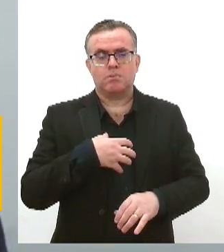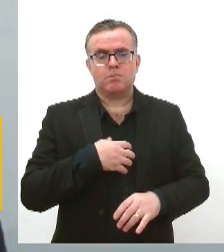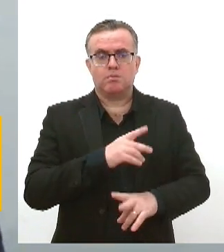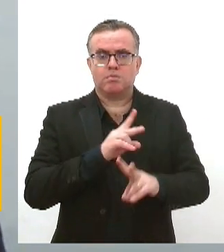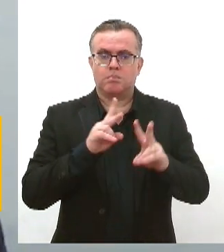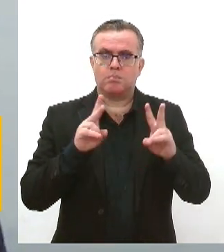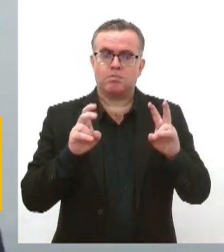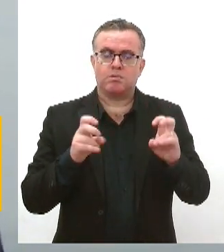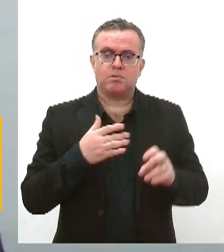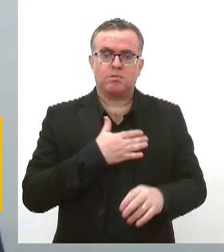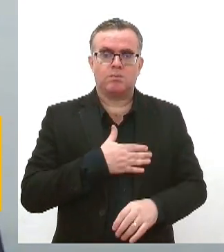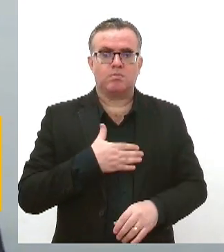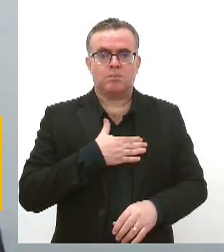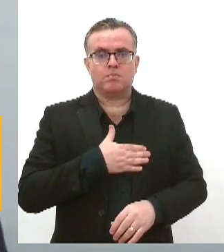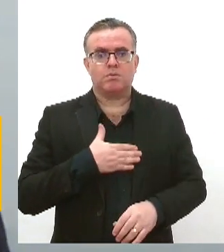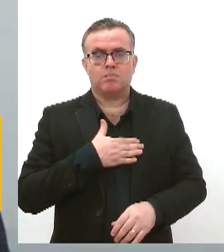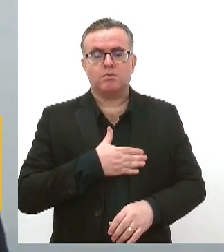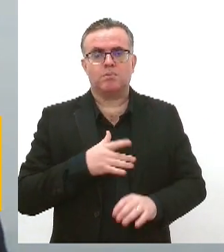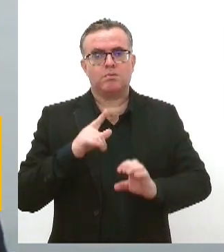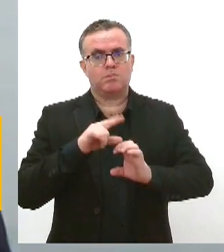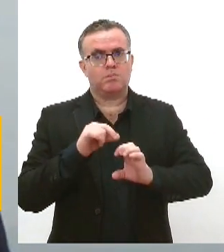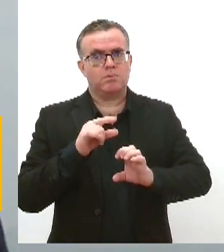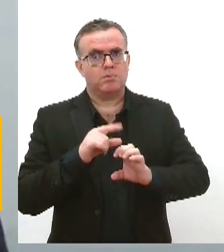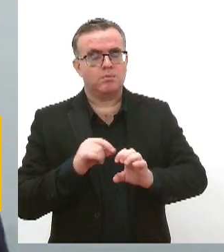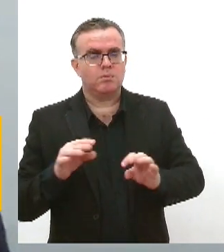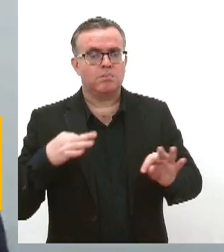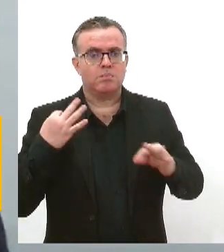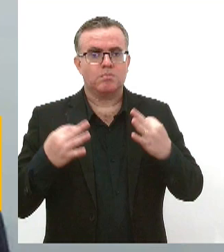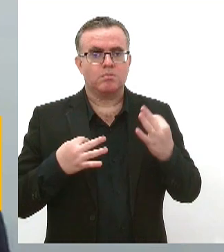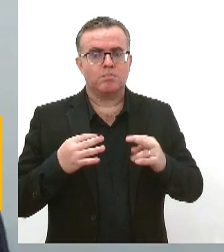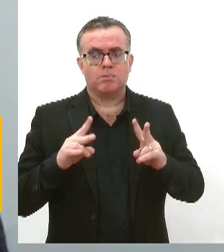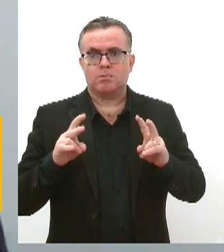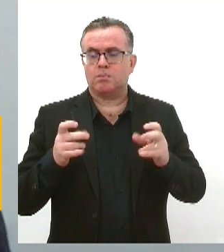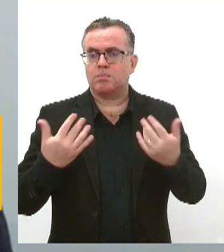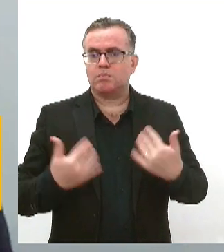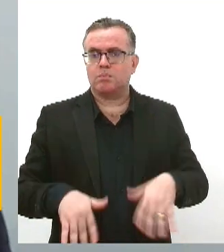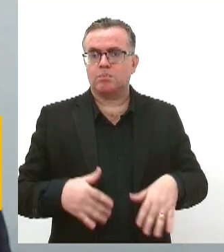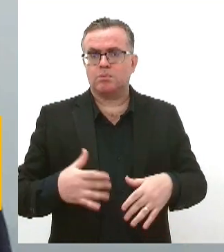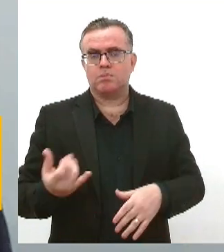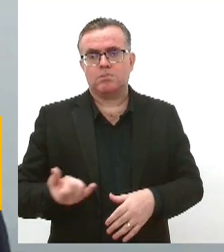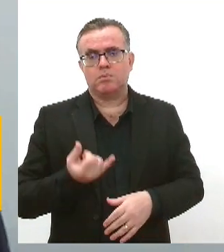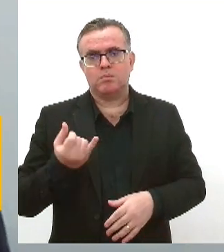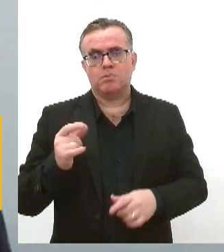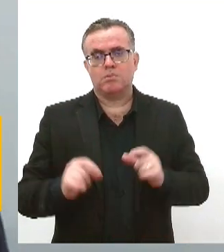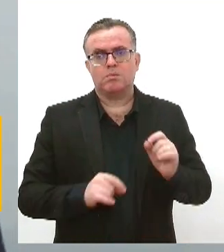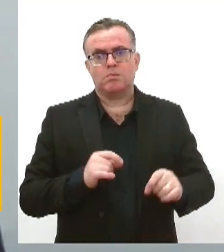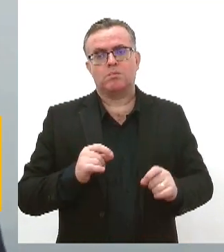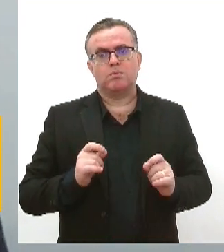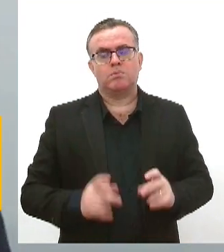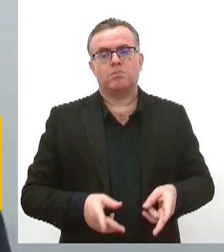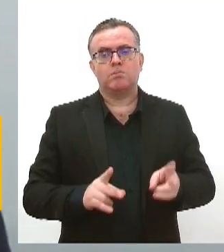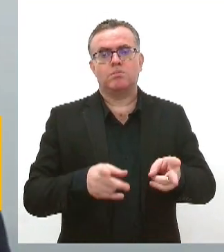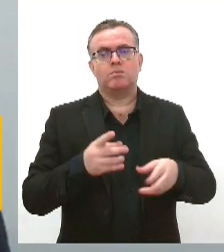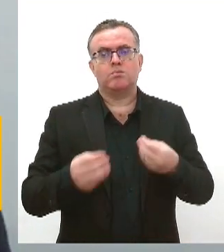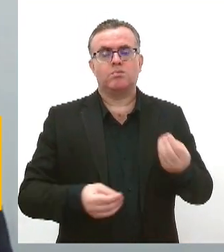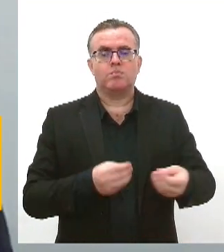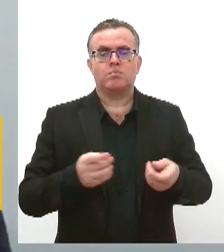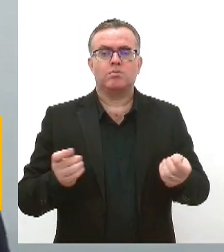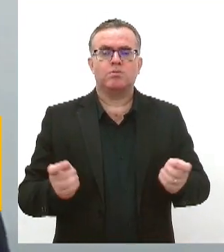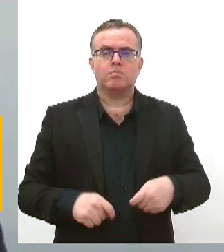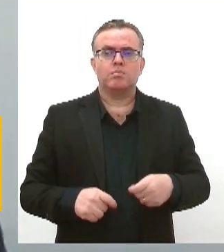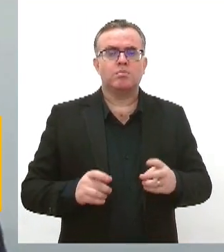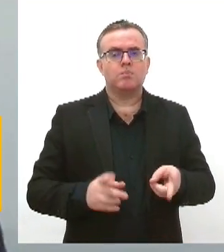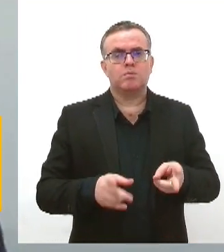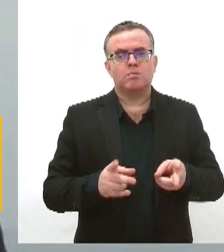gosto muito, empreendedorismo e turismo, e aceitei a continuar, mesmo já estando na diretoria